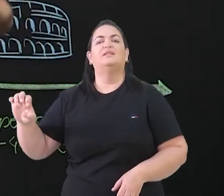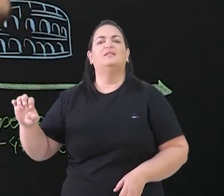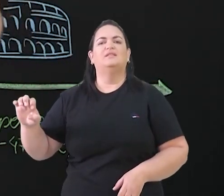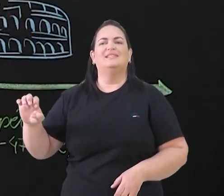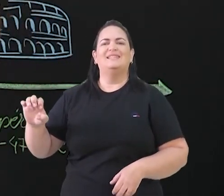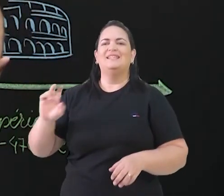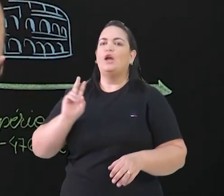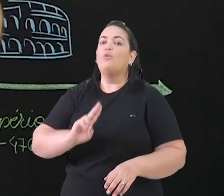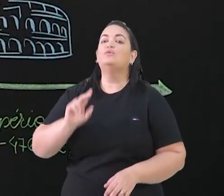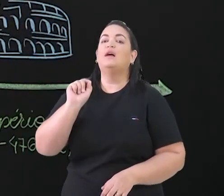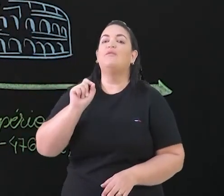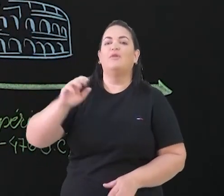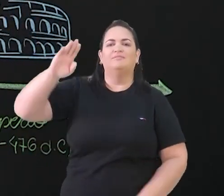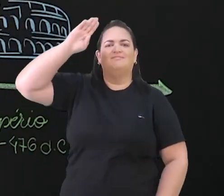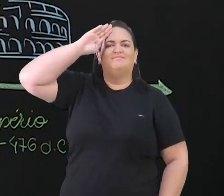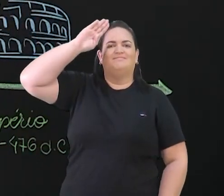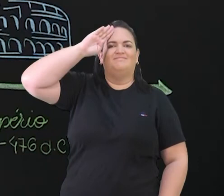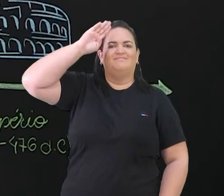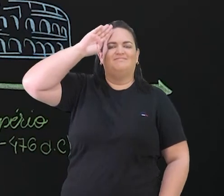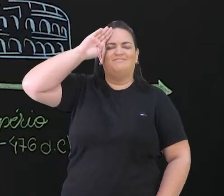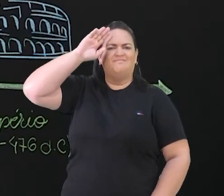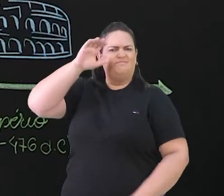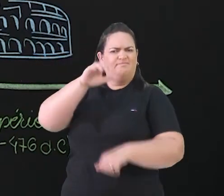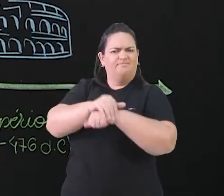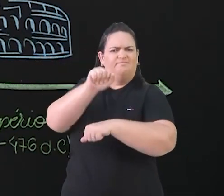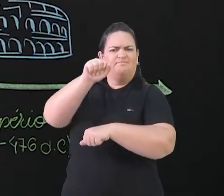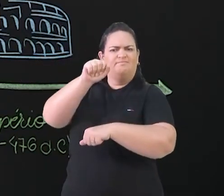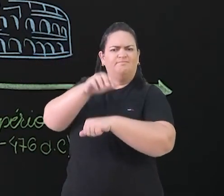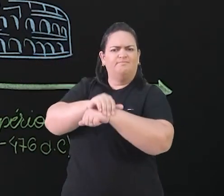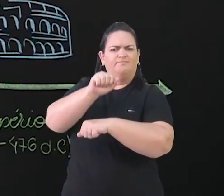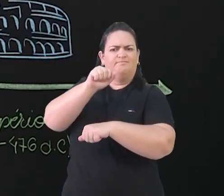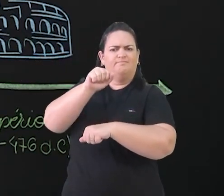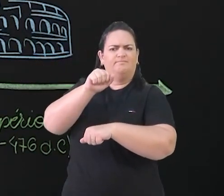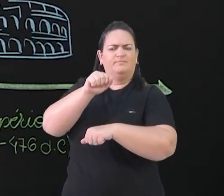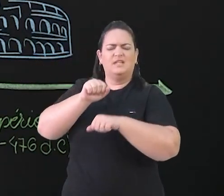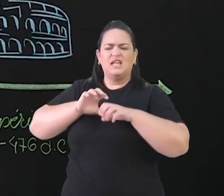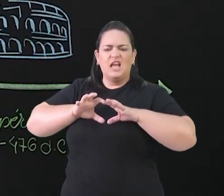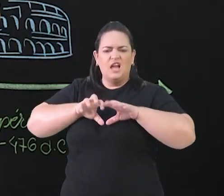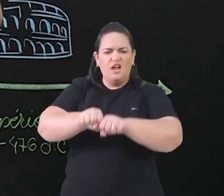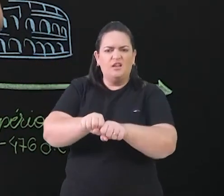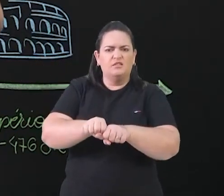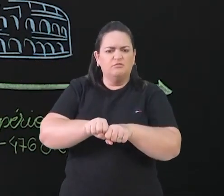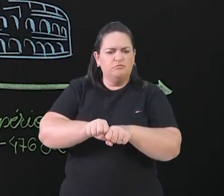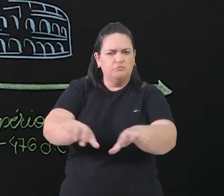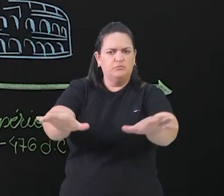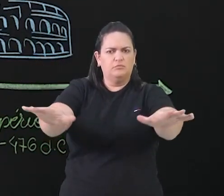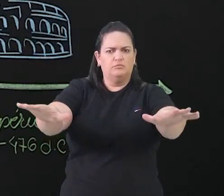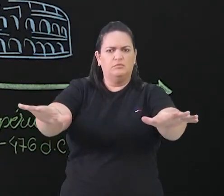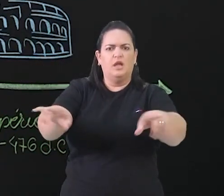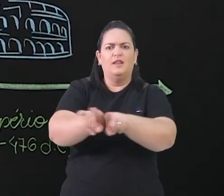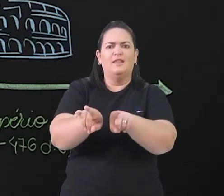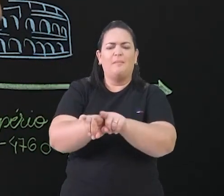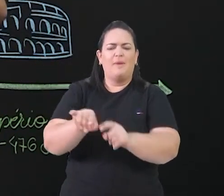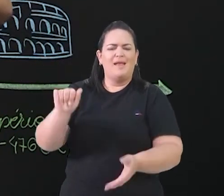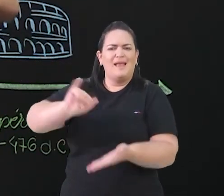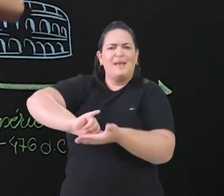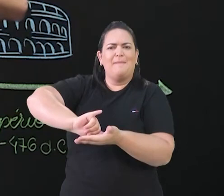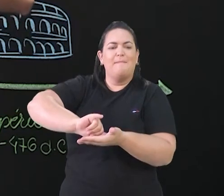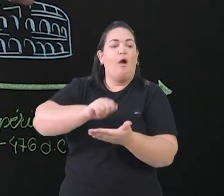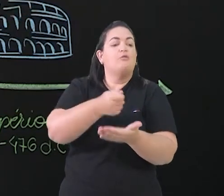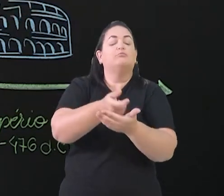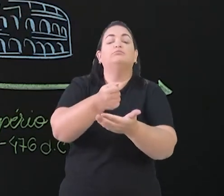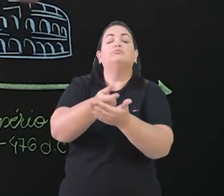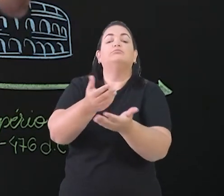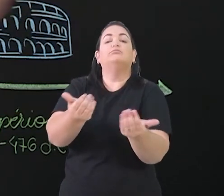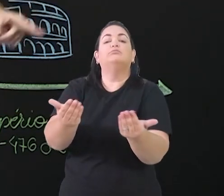vias militares, né? Ou seja, com a conquista, com o domínio sobre outros povos e a cobrança de impostos e o